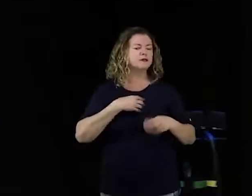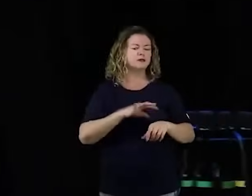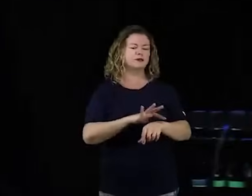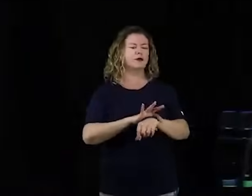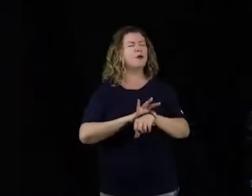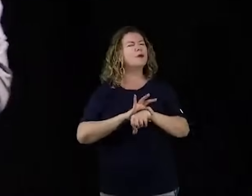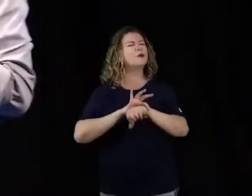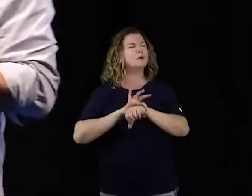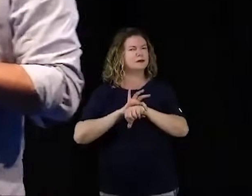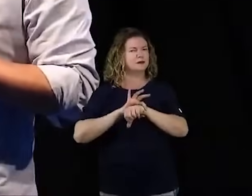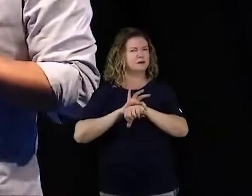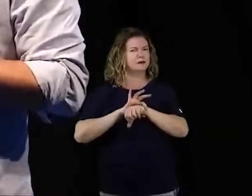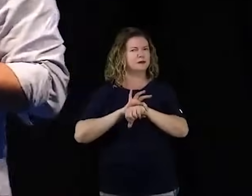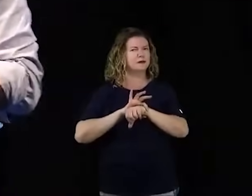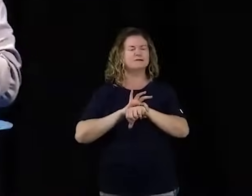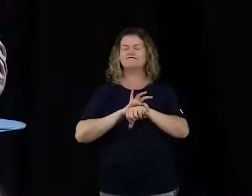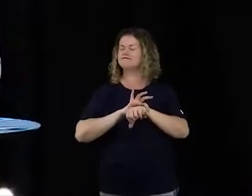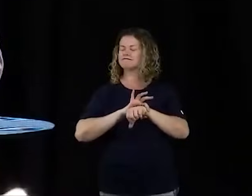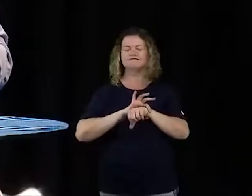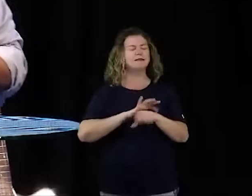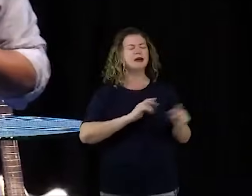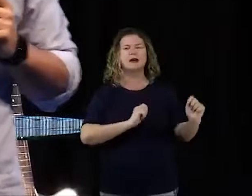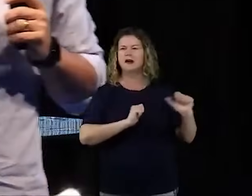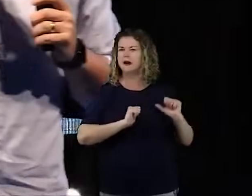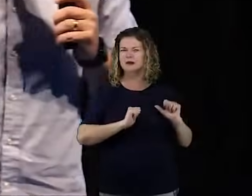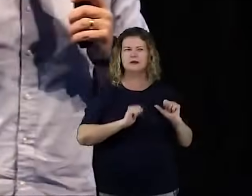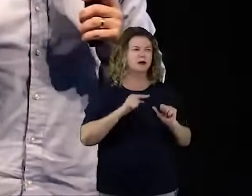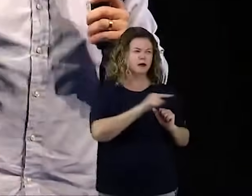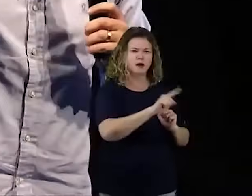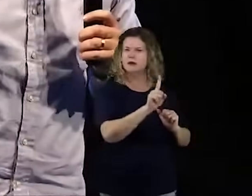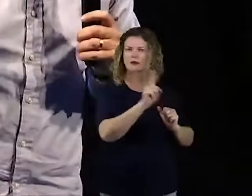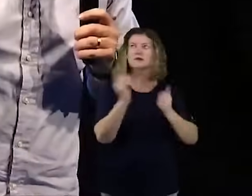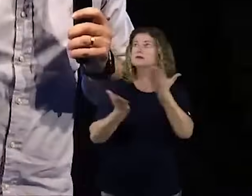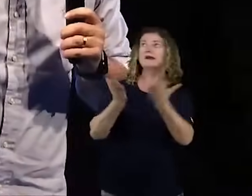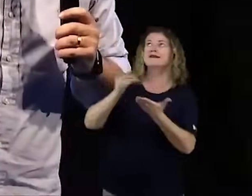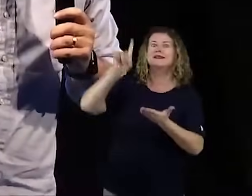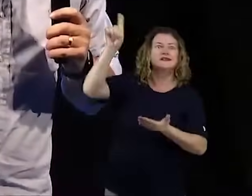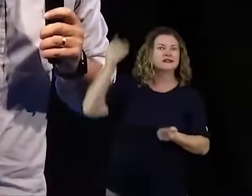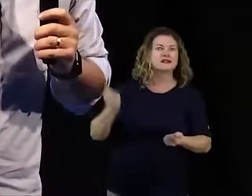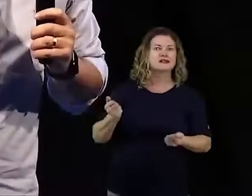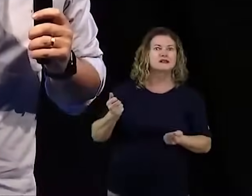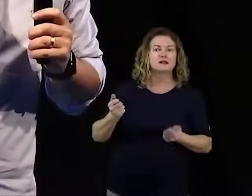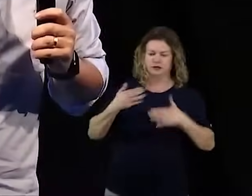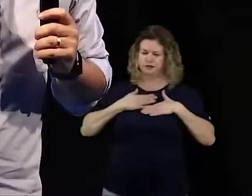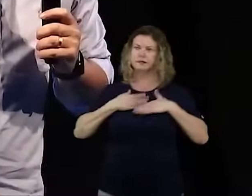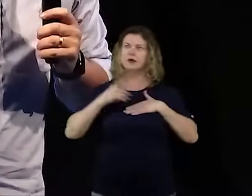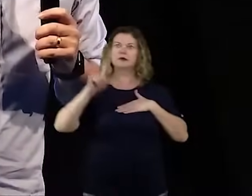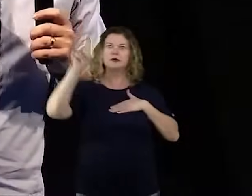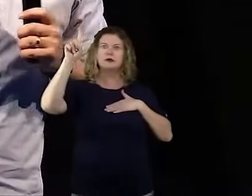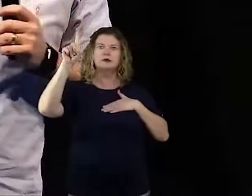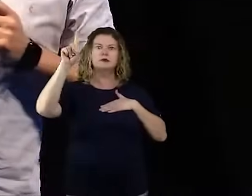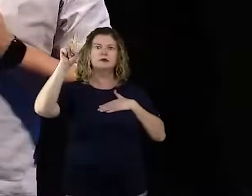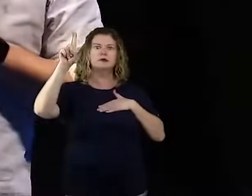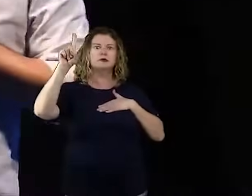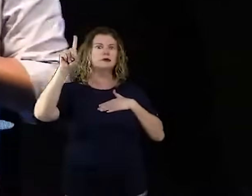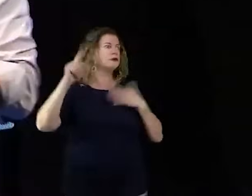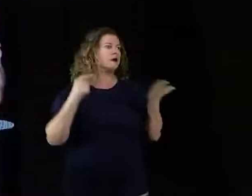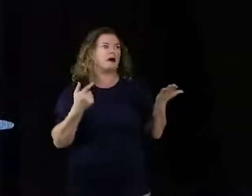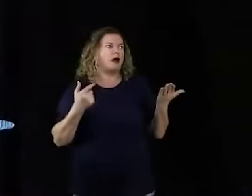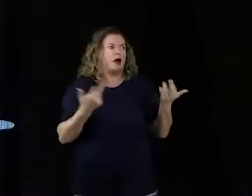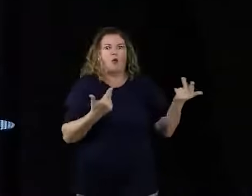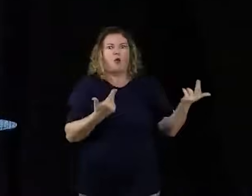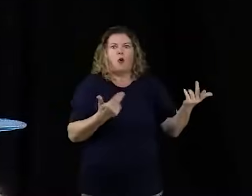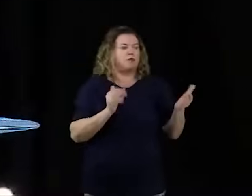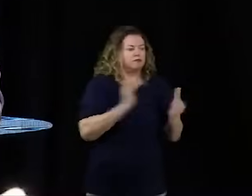alguém que não serve ao teu Deus porque o meu Deus será o teu Deus Ou seja